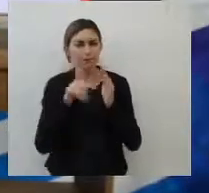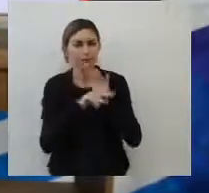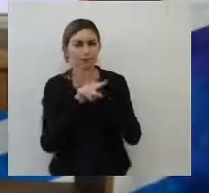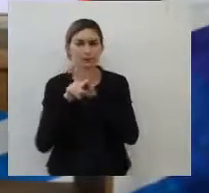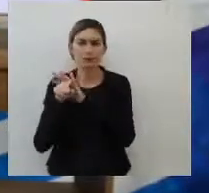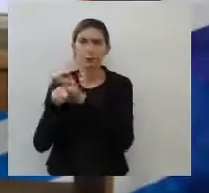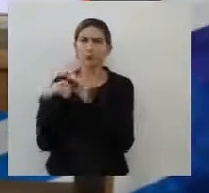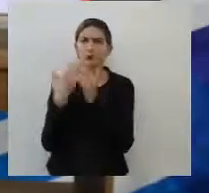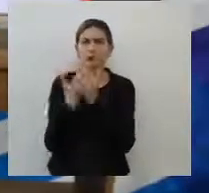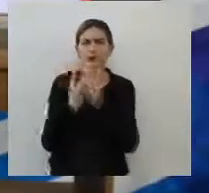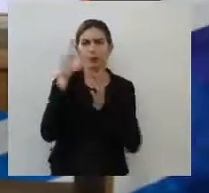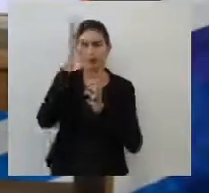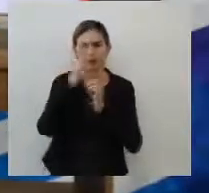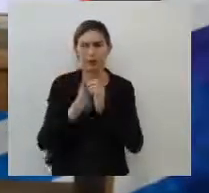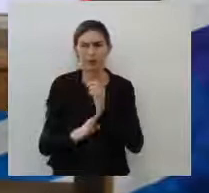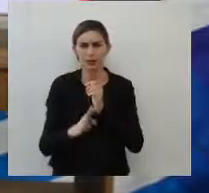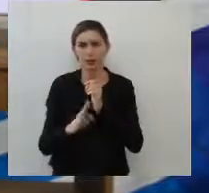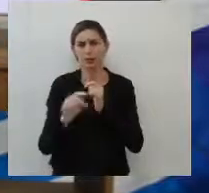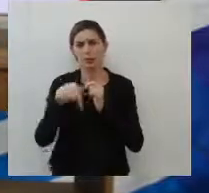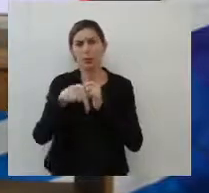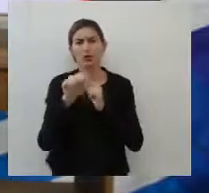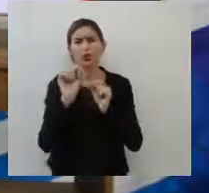no Brasil a queda da monarquia.